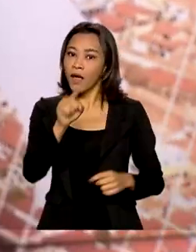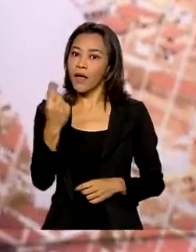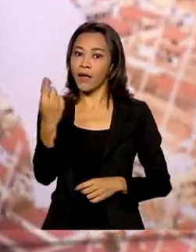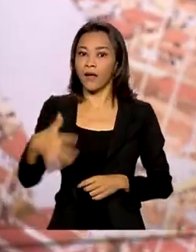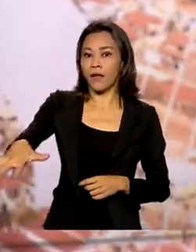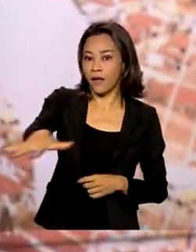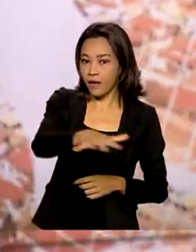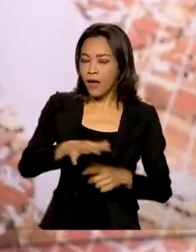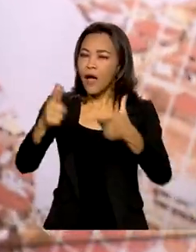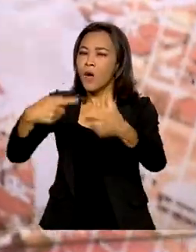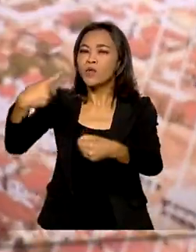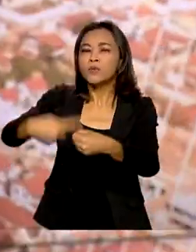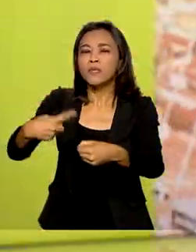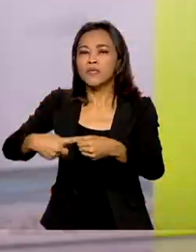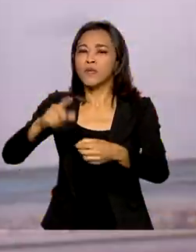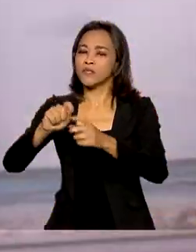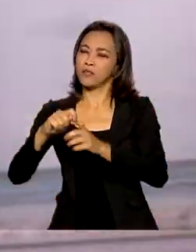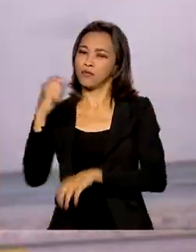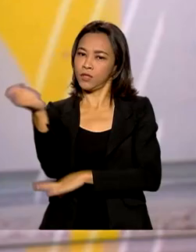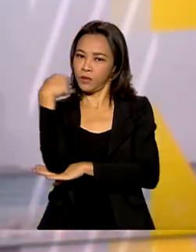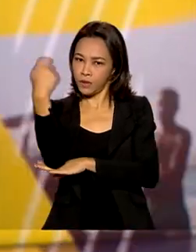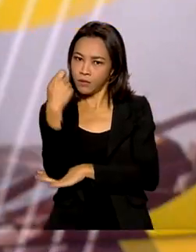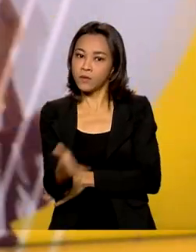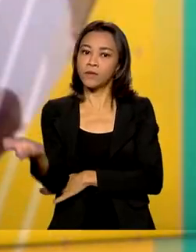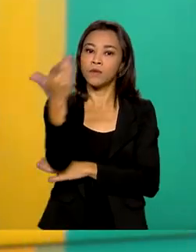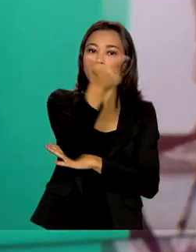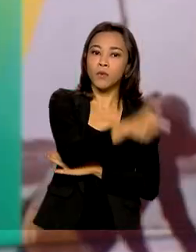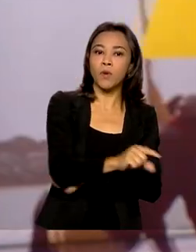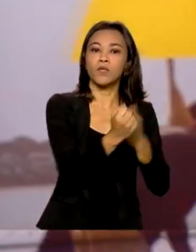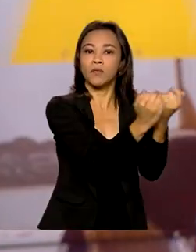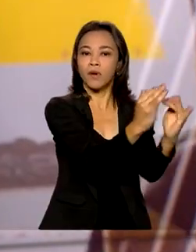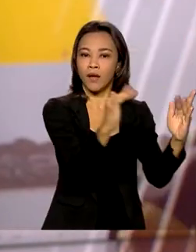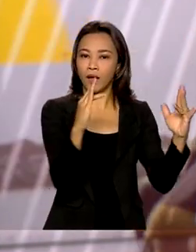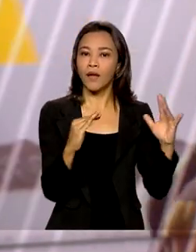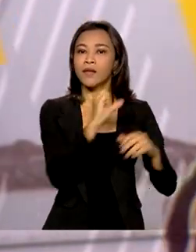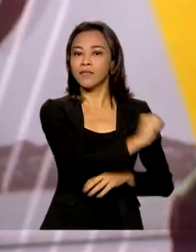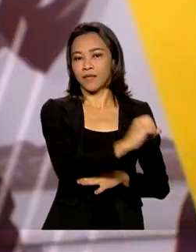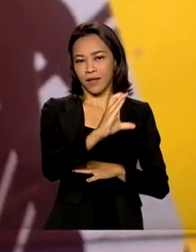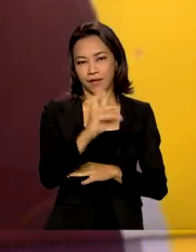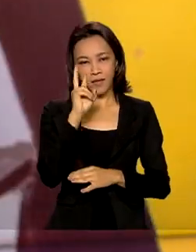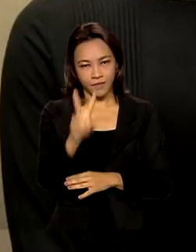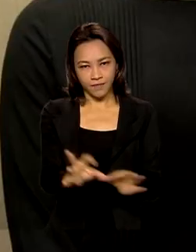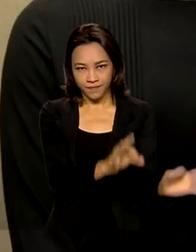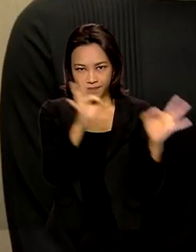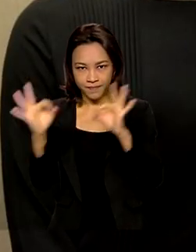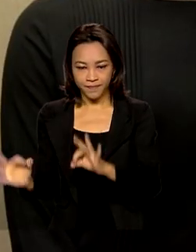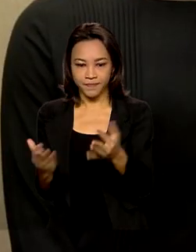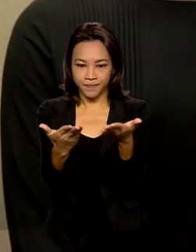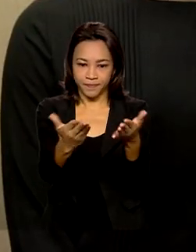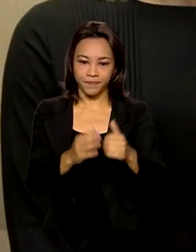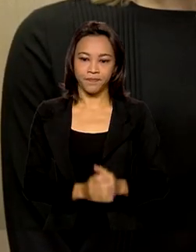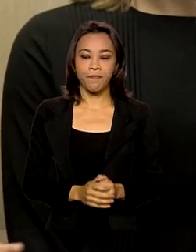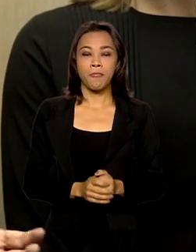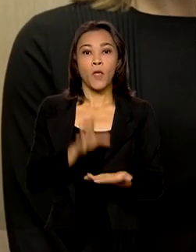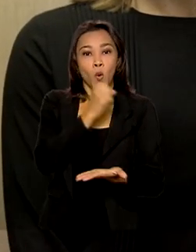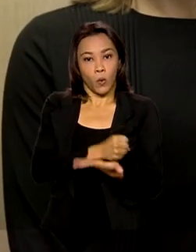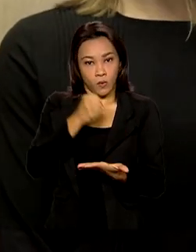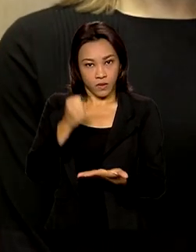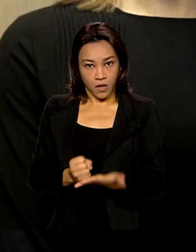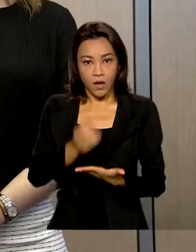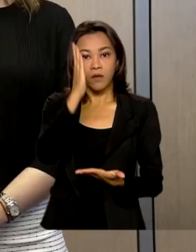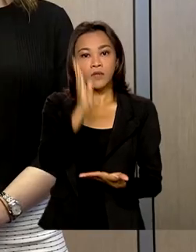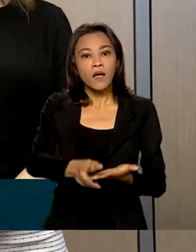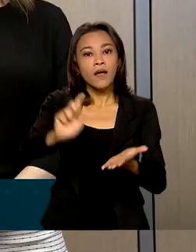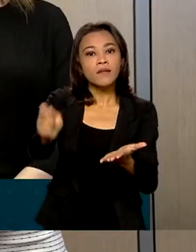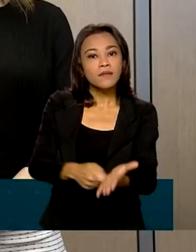o aparados da Serra no Rio Grande do Sul e o Serra geral em Santa Catarina veja na reportagem do contrato foi assinado nesta